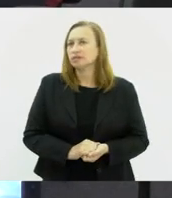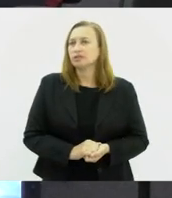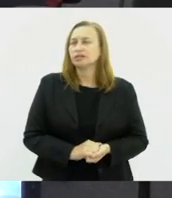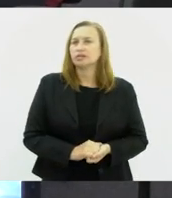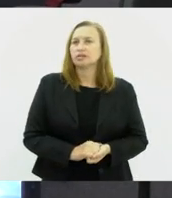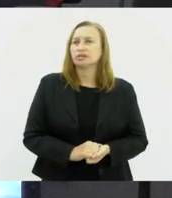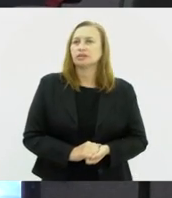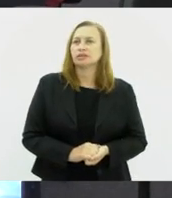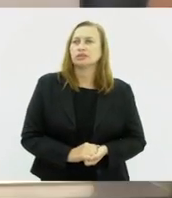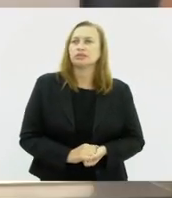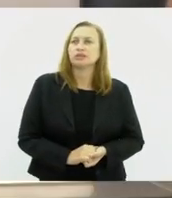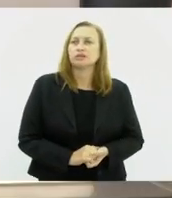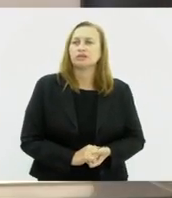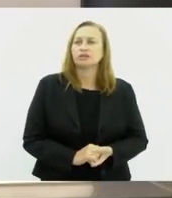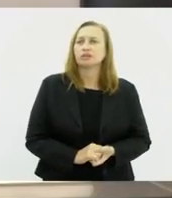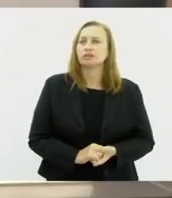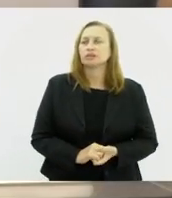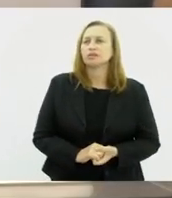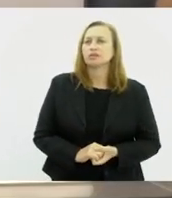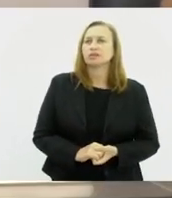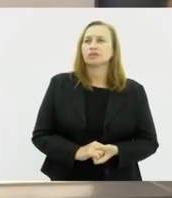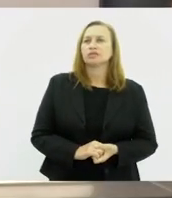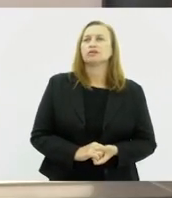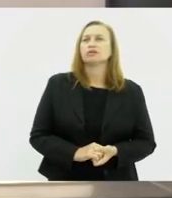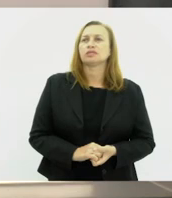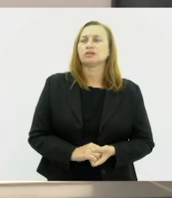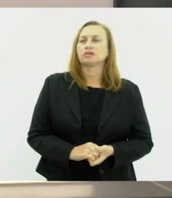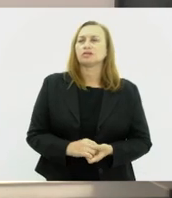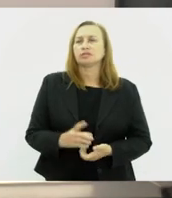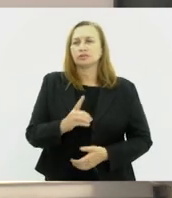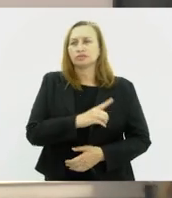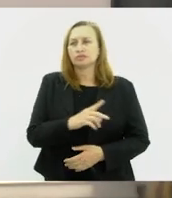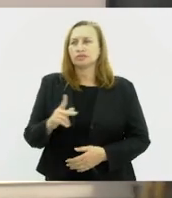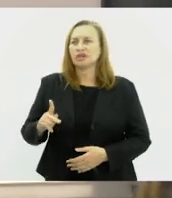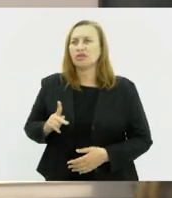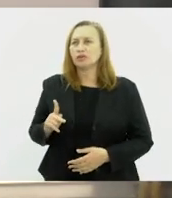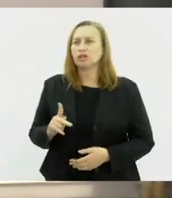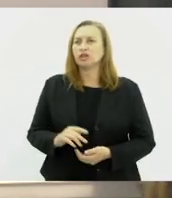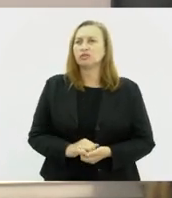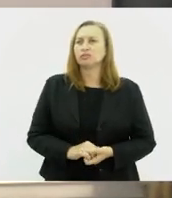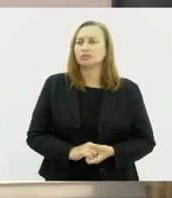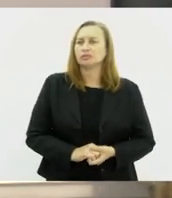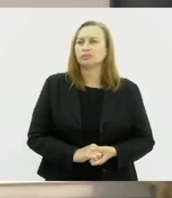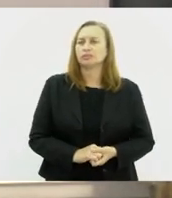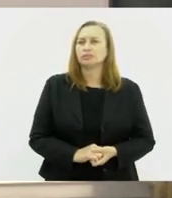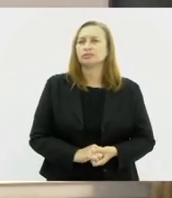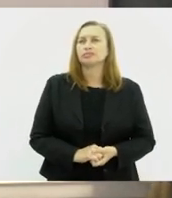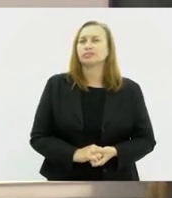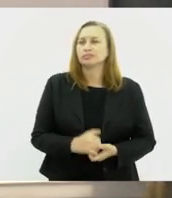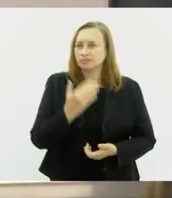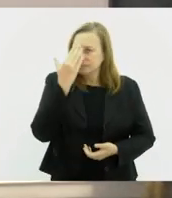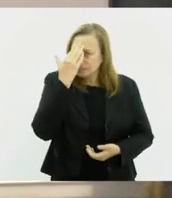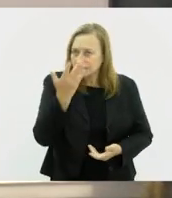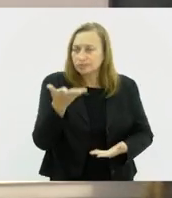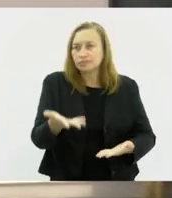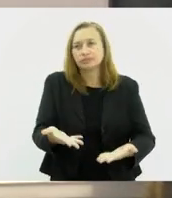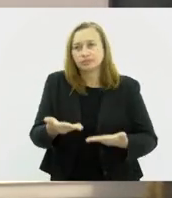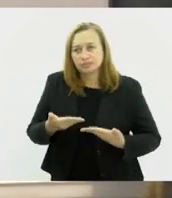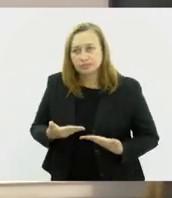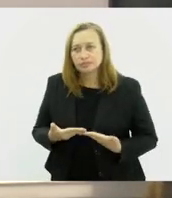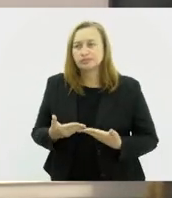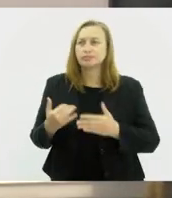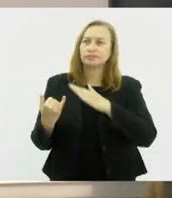inicialmente em nome da Defensoria Pública eu gostaria de agradecer o convite à nossa